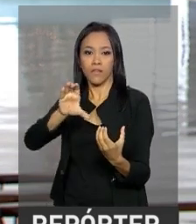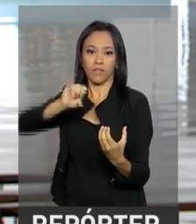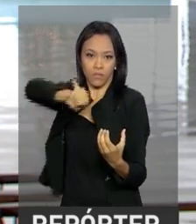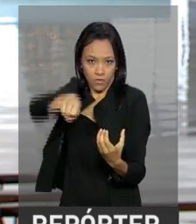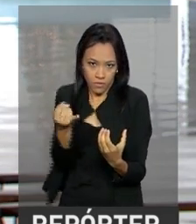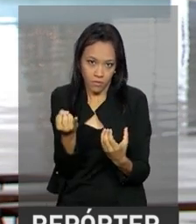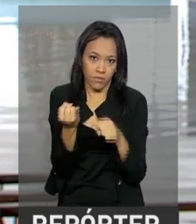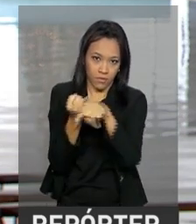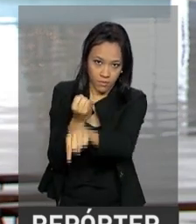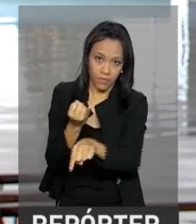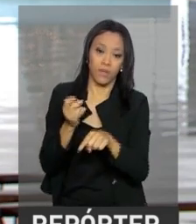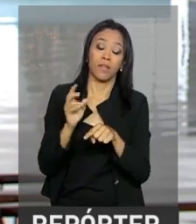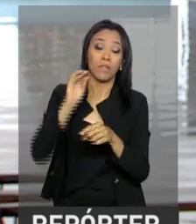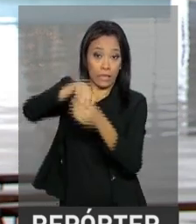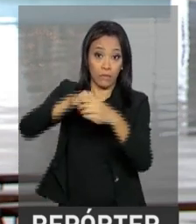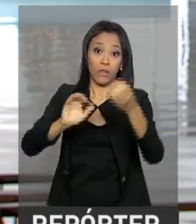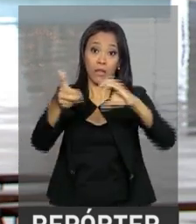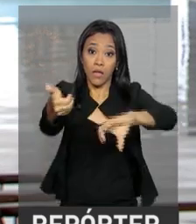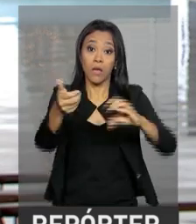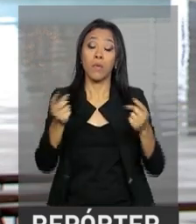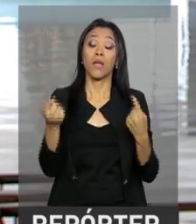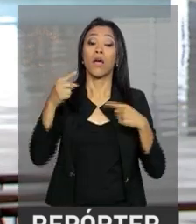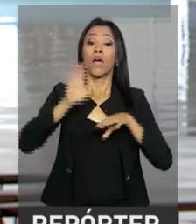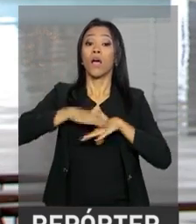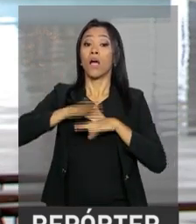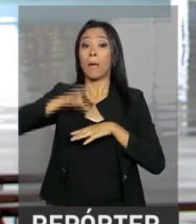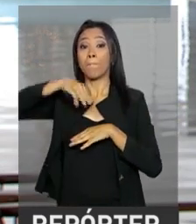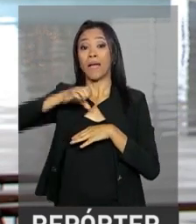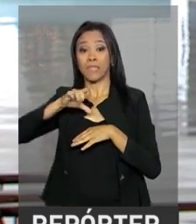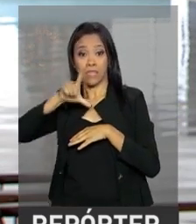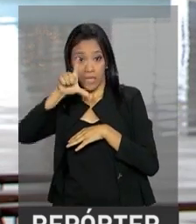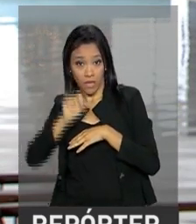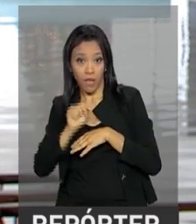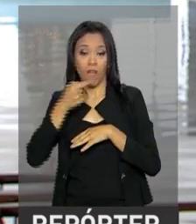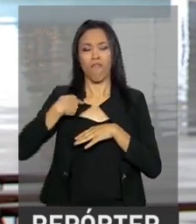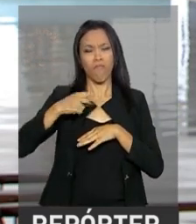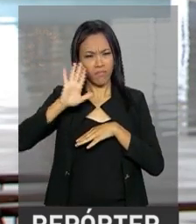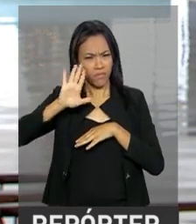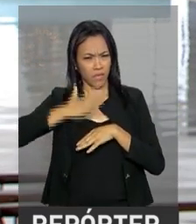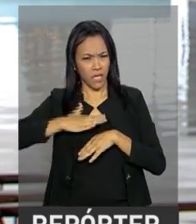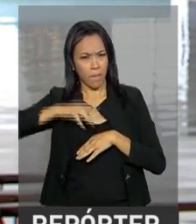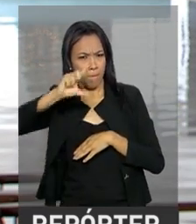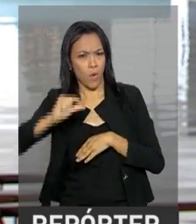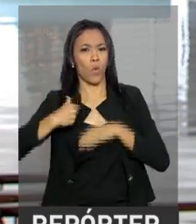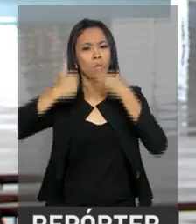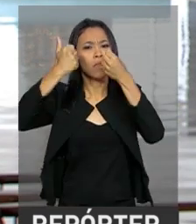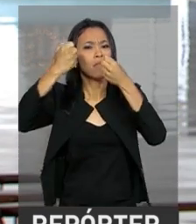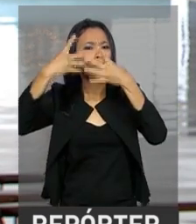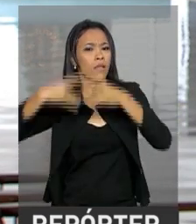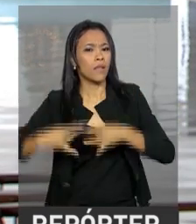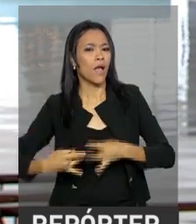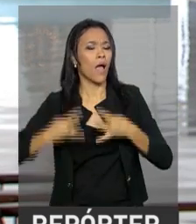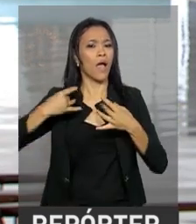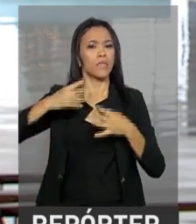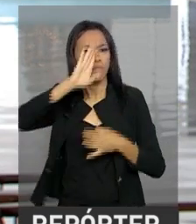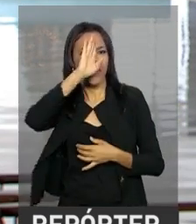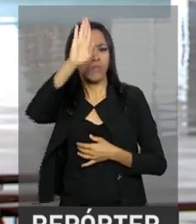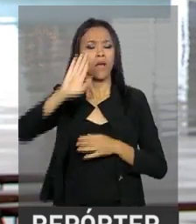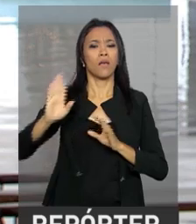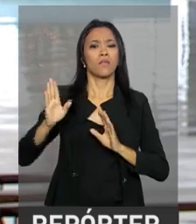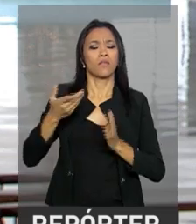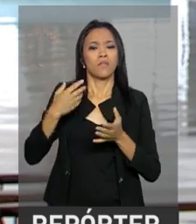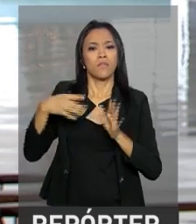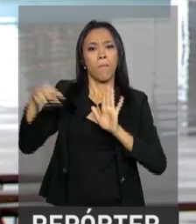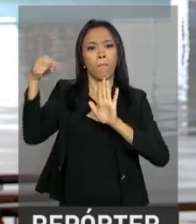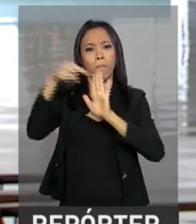Previdência do Ministério da Fazenda o Marcelo Caetano ele vai detalhar daqui a pouco essa proposta os principais pontos dessa proposta de reforma da